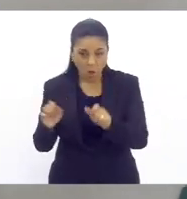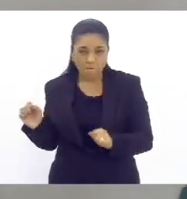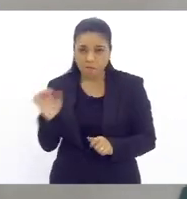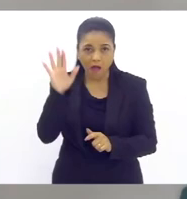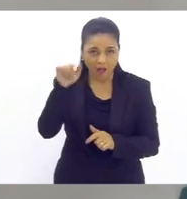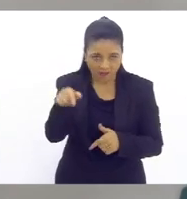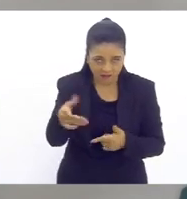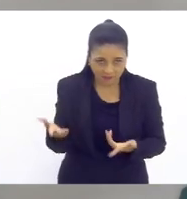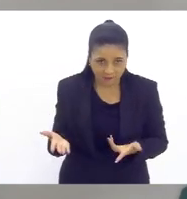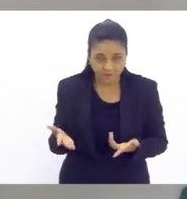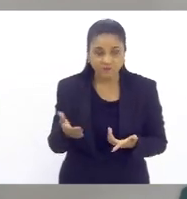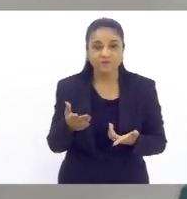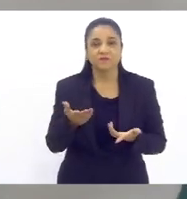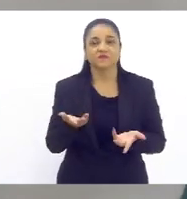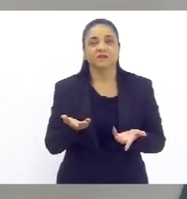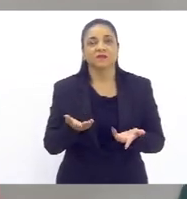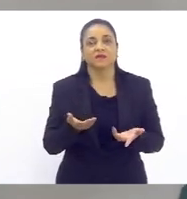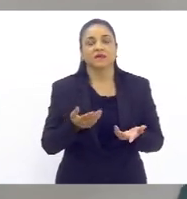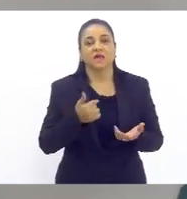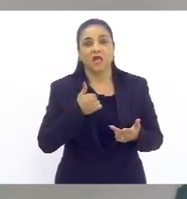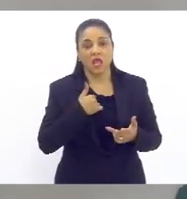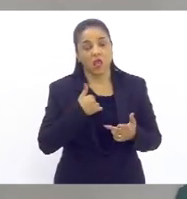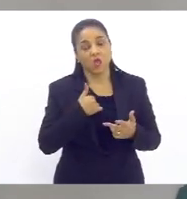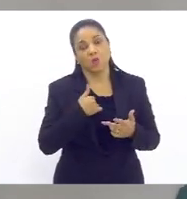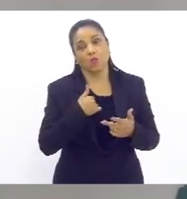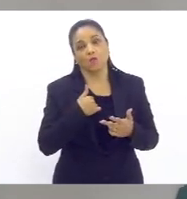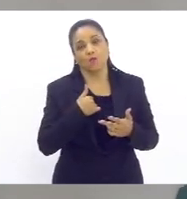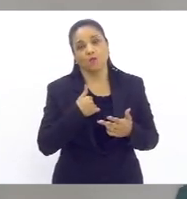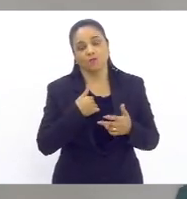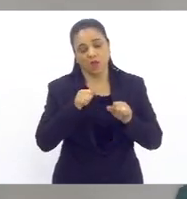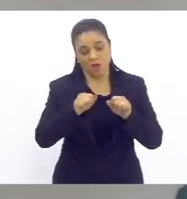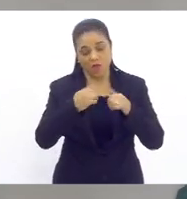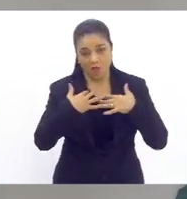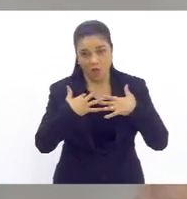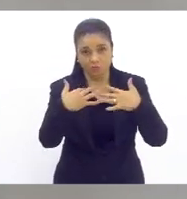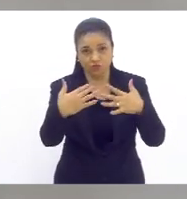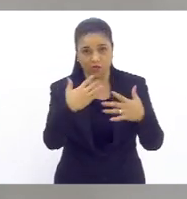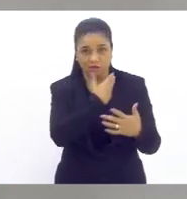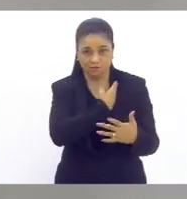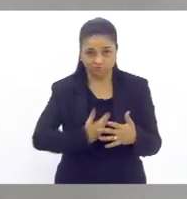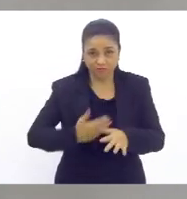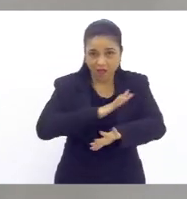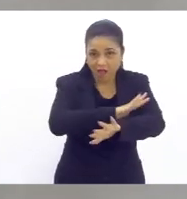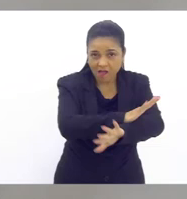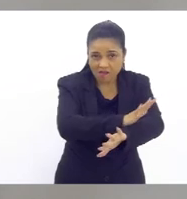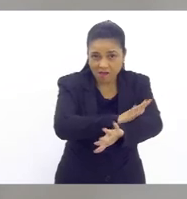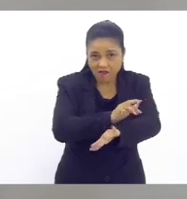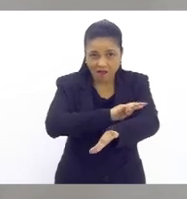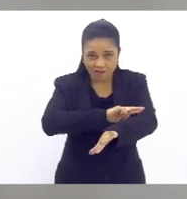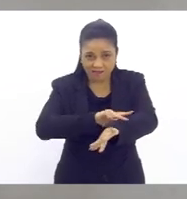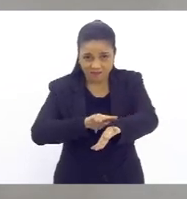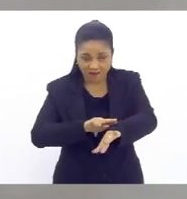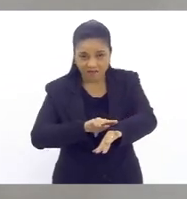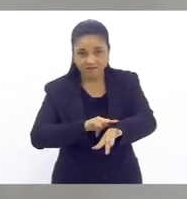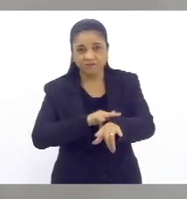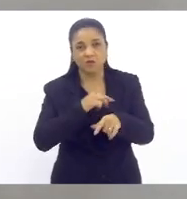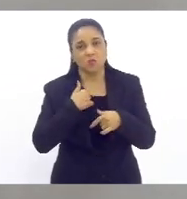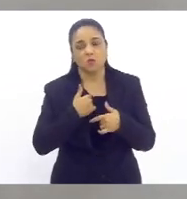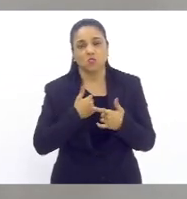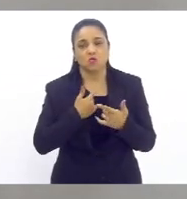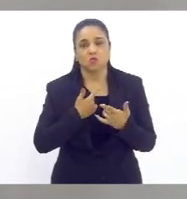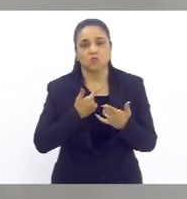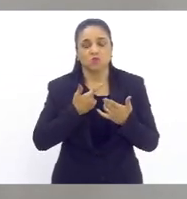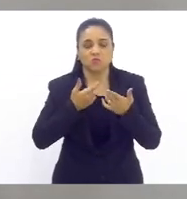ilícito e essa questão que é o ponto da audiência da discriminação racial a gente precisa falar e eu não vou conseguir